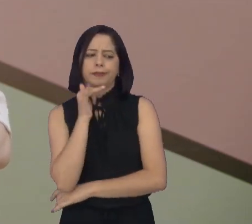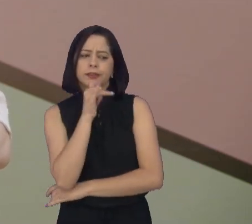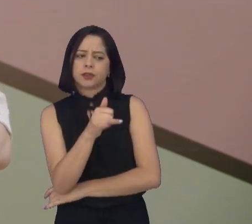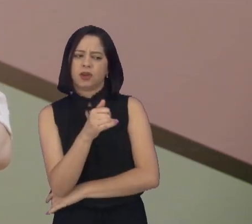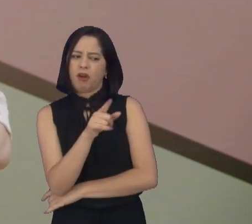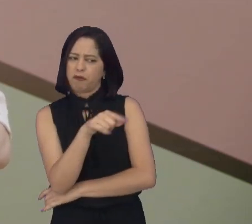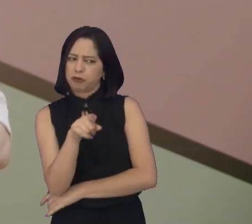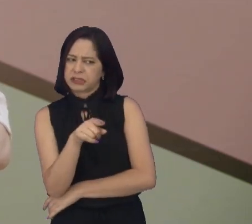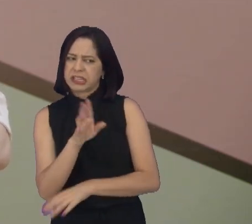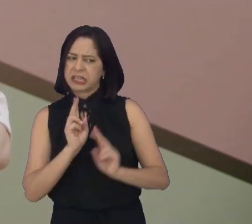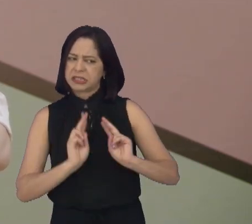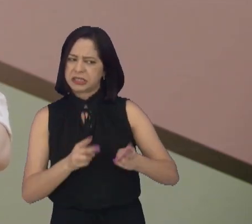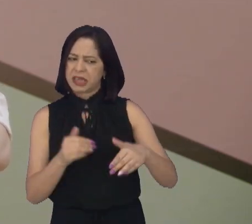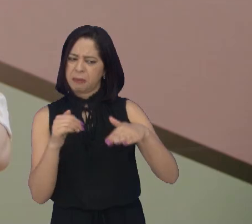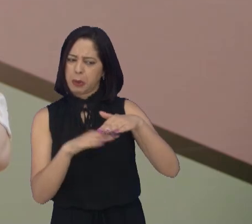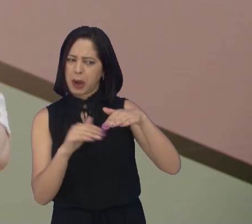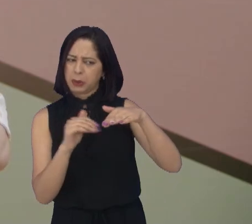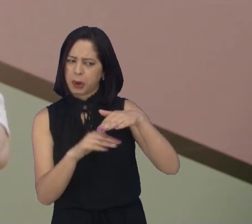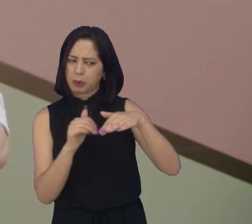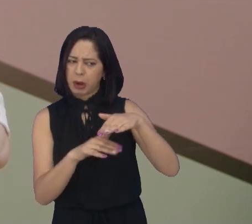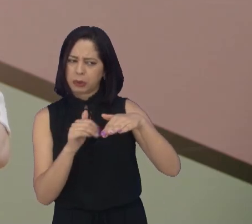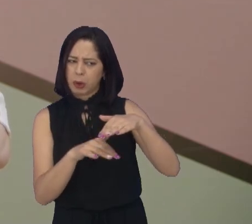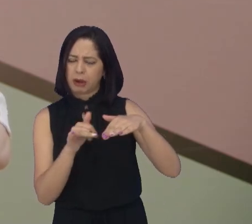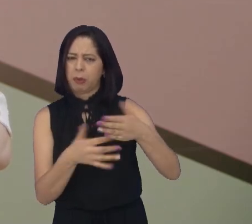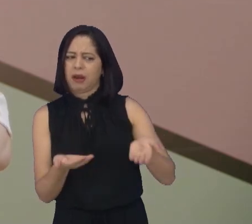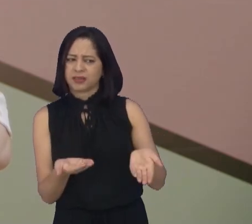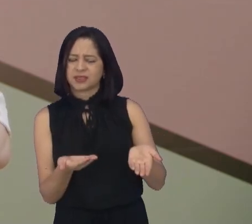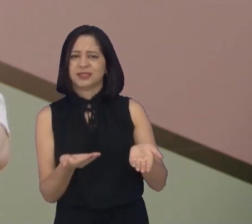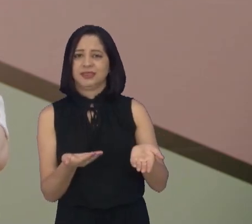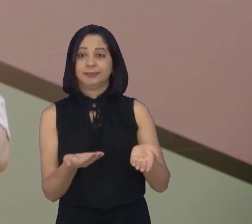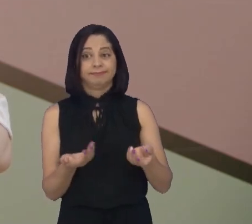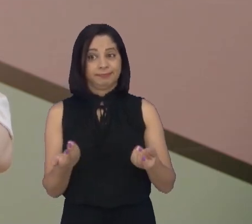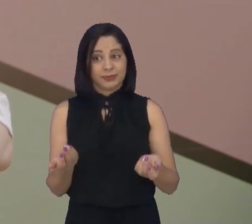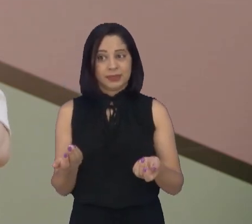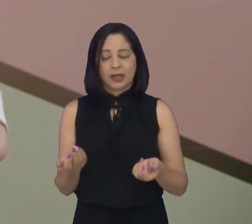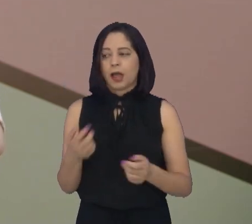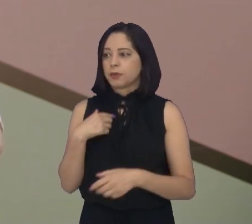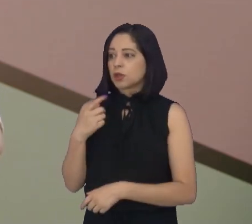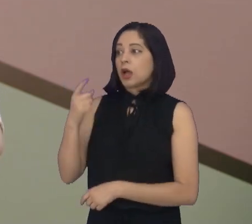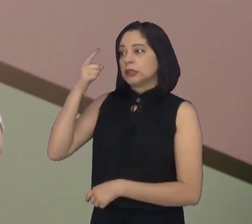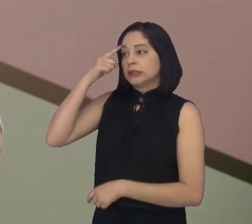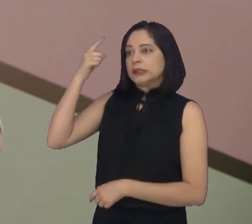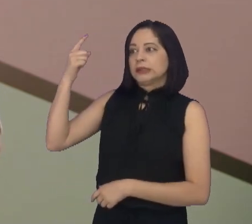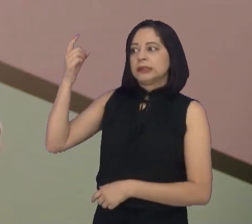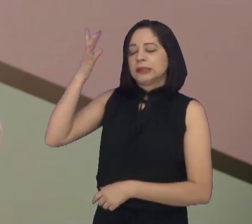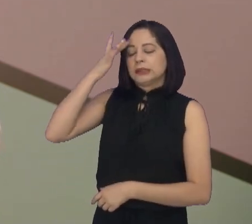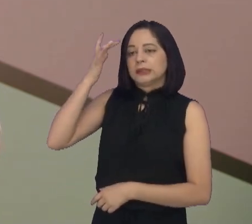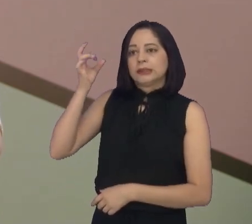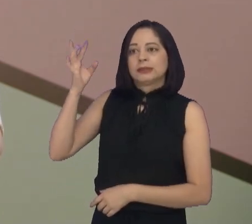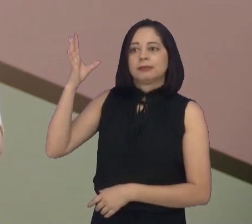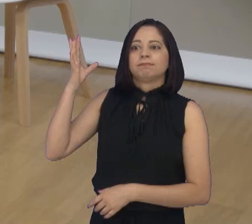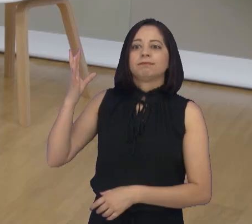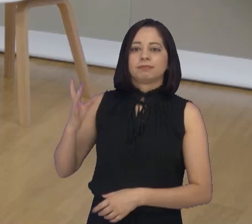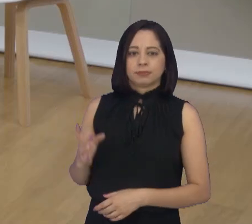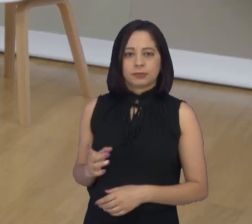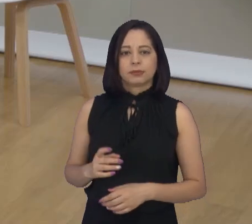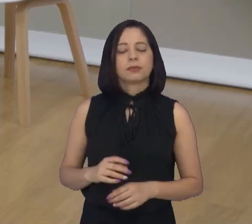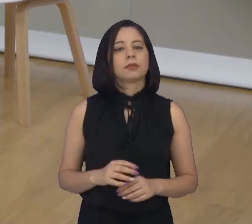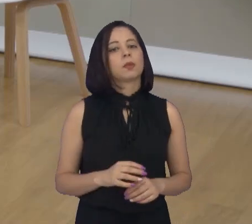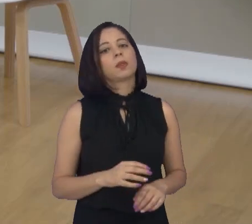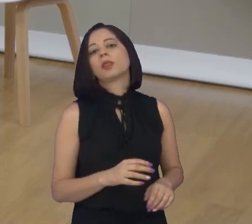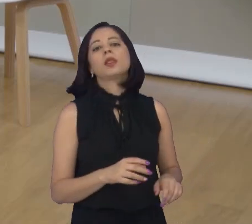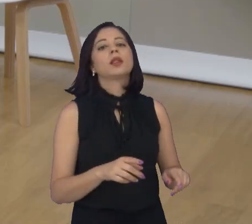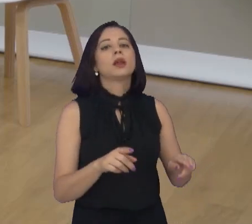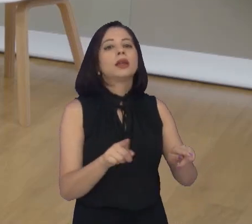importante observar, né, porque talvez já esteja soando aí como algo que chama a atenção das pessoas, uma preocupação. Em excesso. E